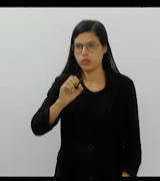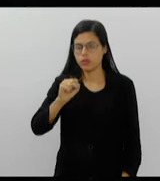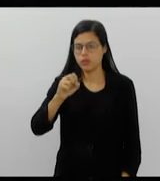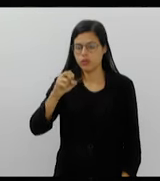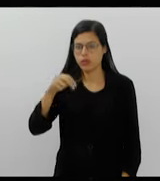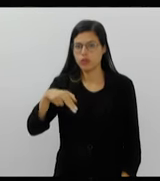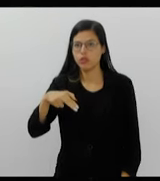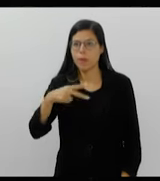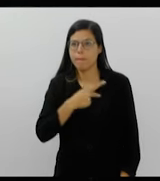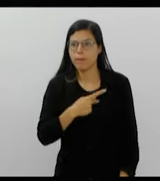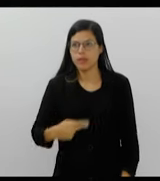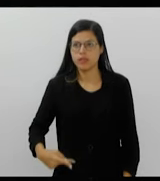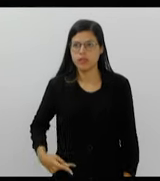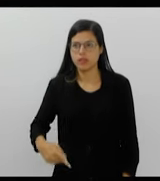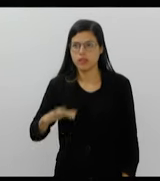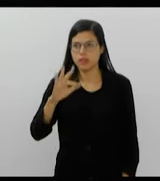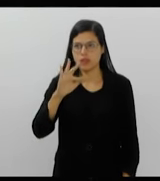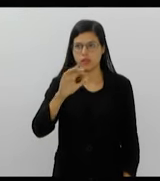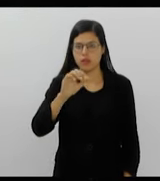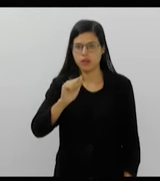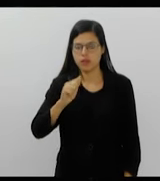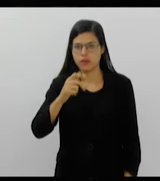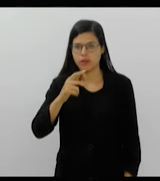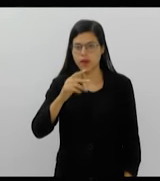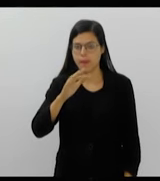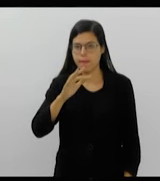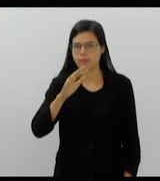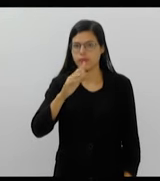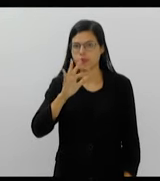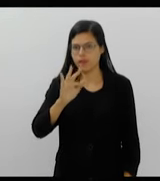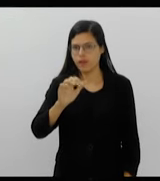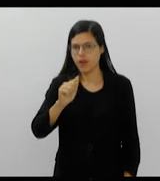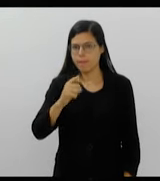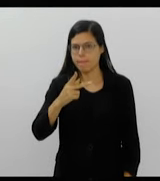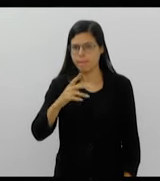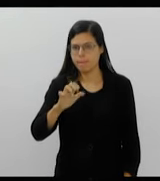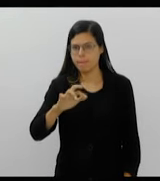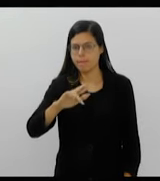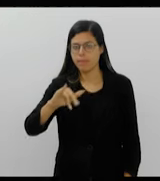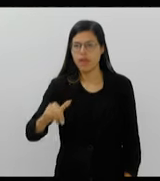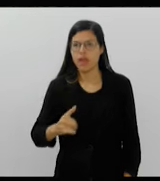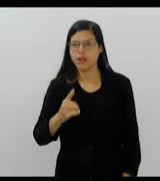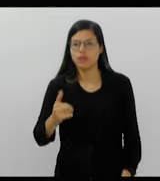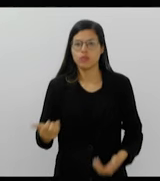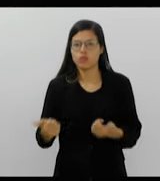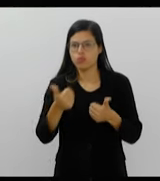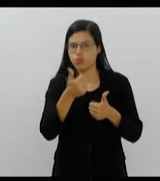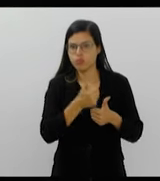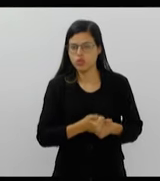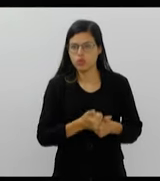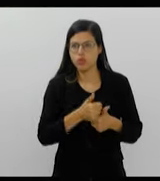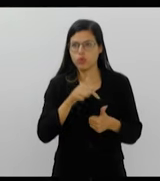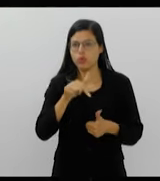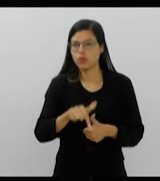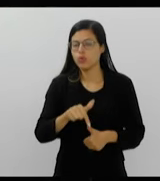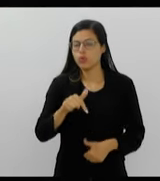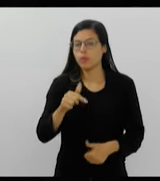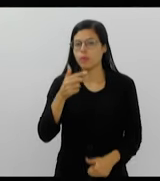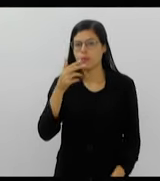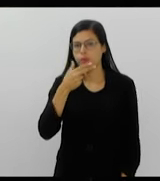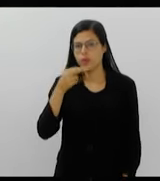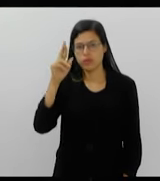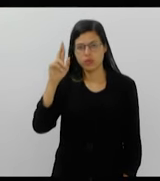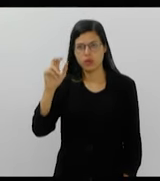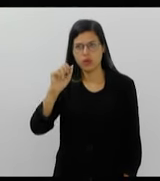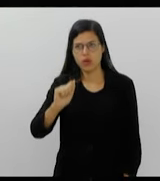FAPERJ, seria substituído pelo candidato a prefeito derrotado na eleição municipal de Itaguaí, o senhor Alexandre